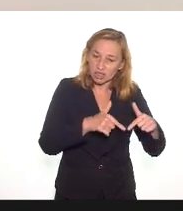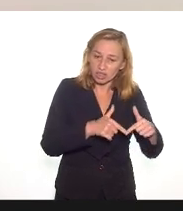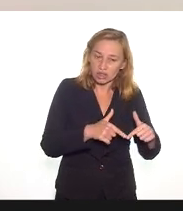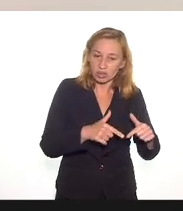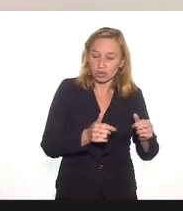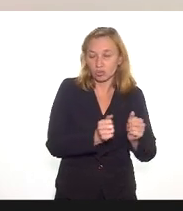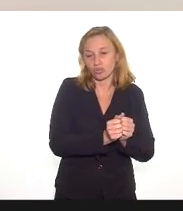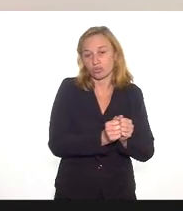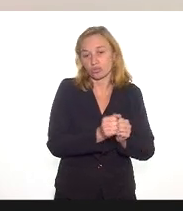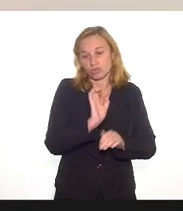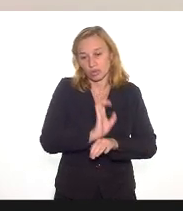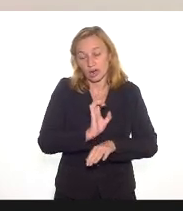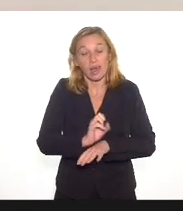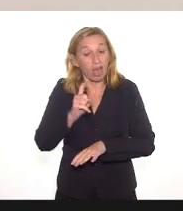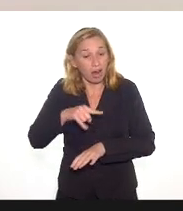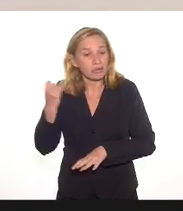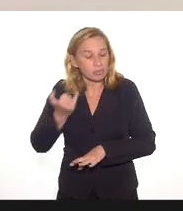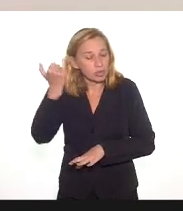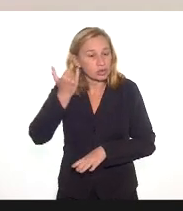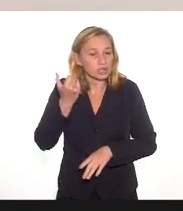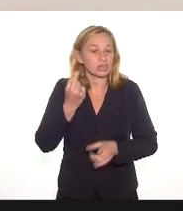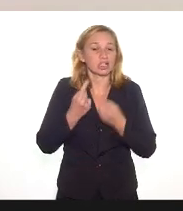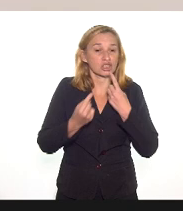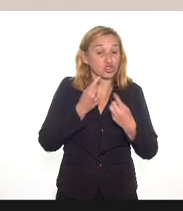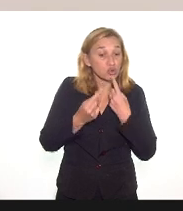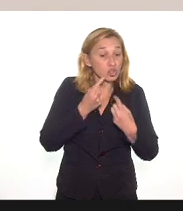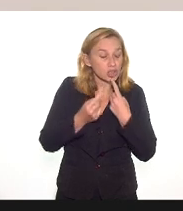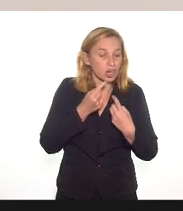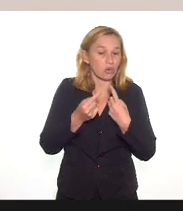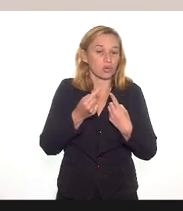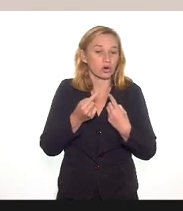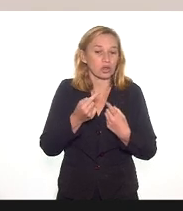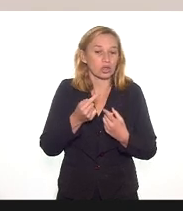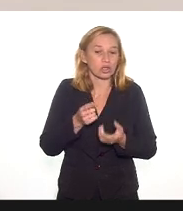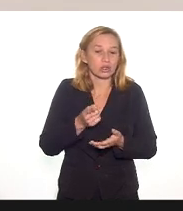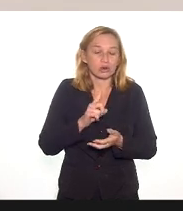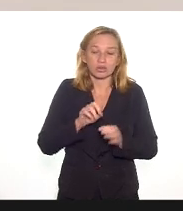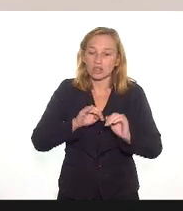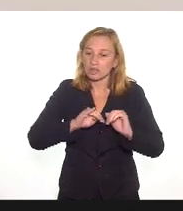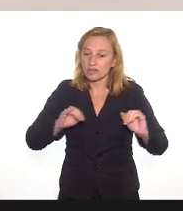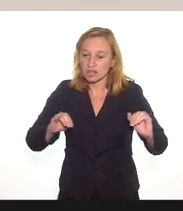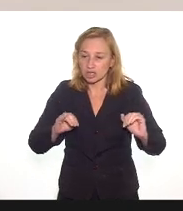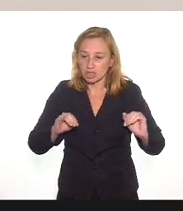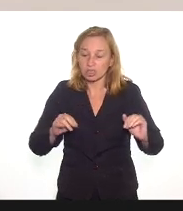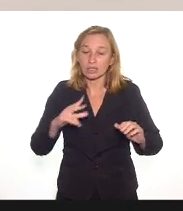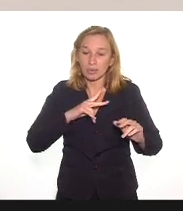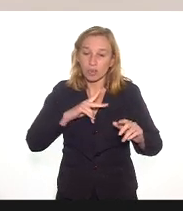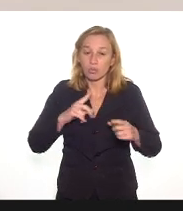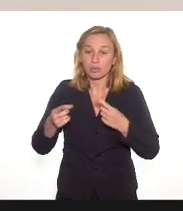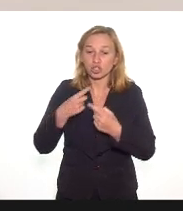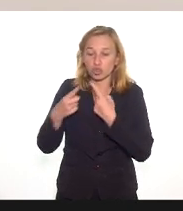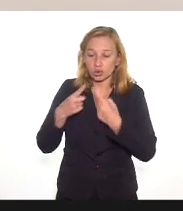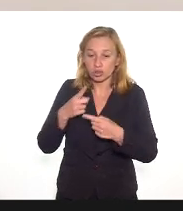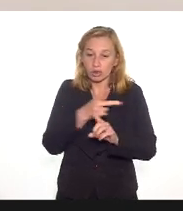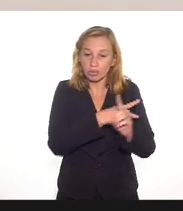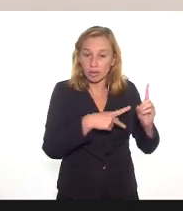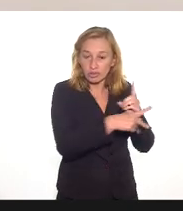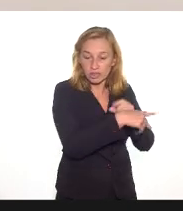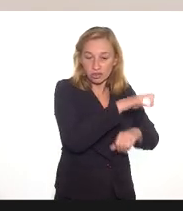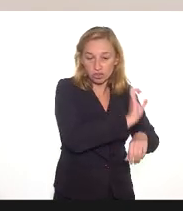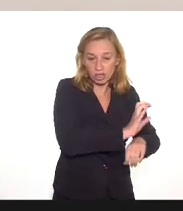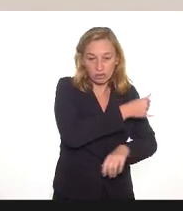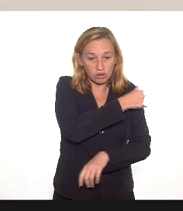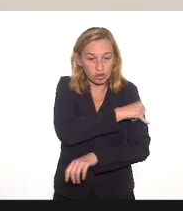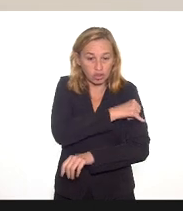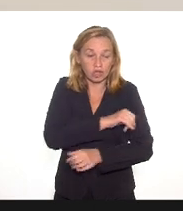Então, é importante que essa discussão, né, não seja apartada da própria discussão da Previdência do Estado do Rio de